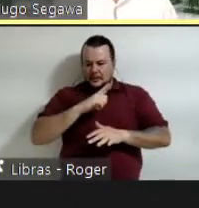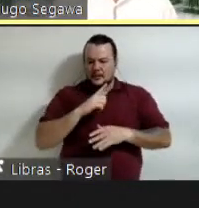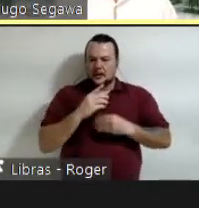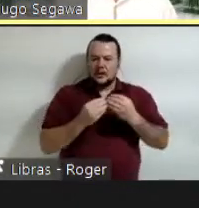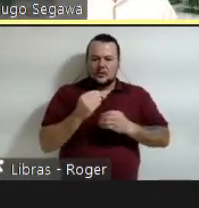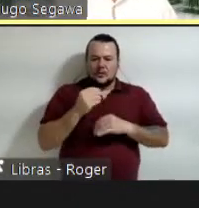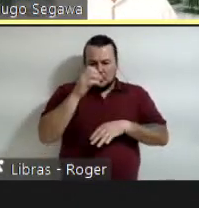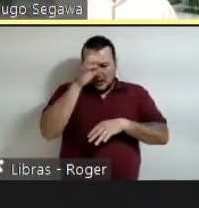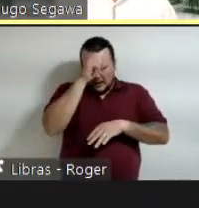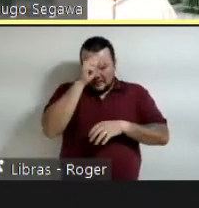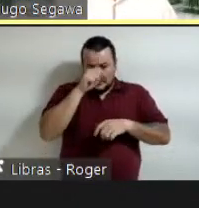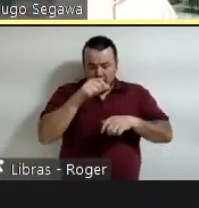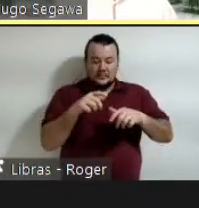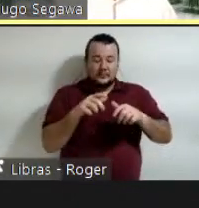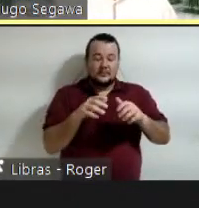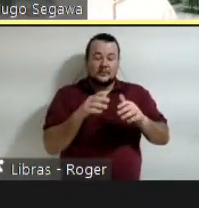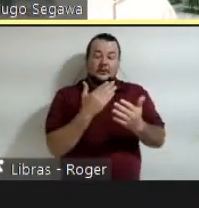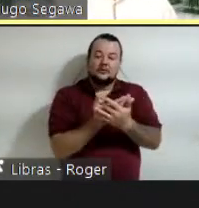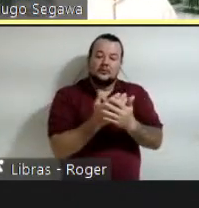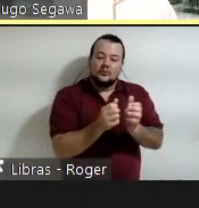Gropius.